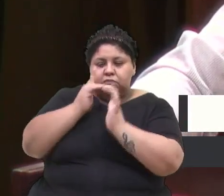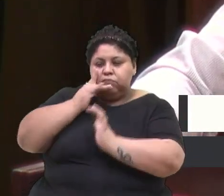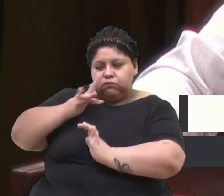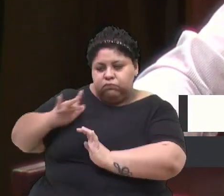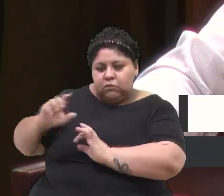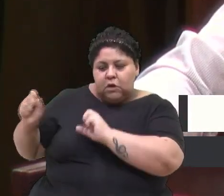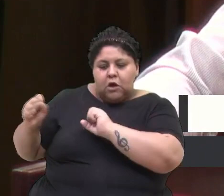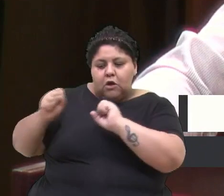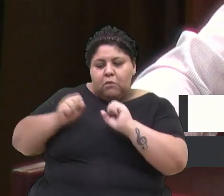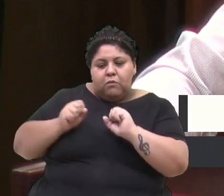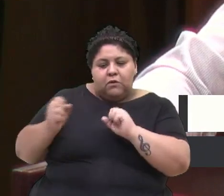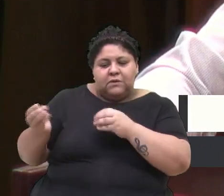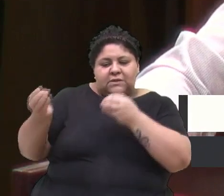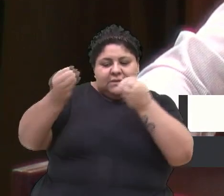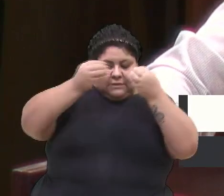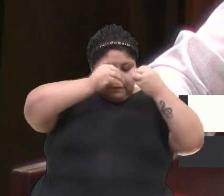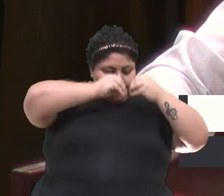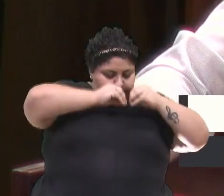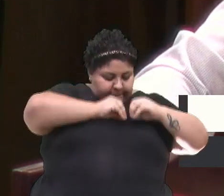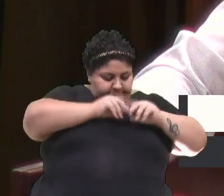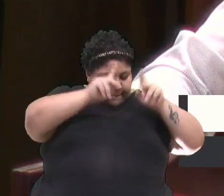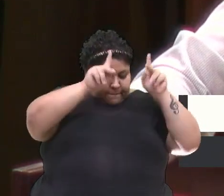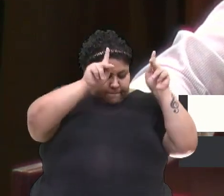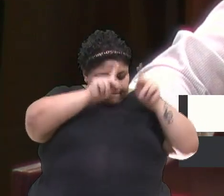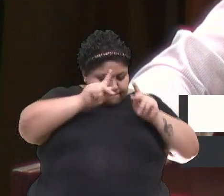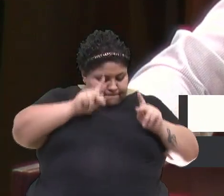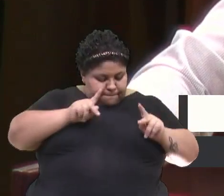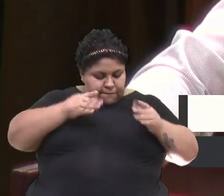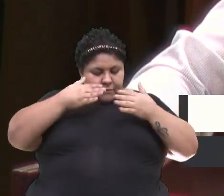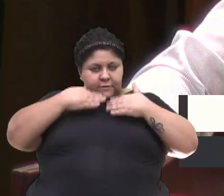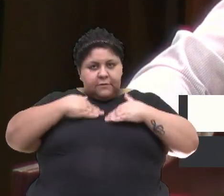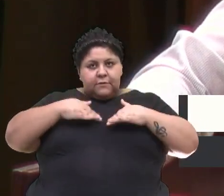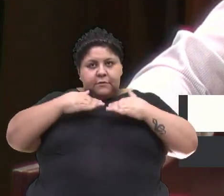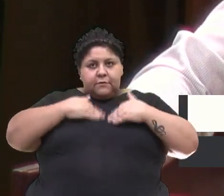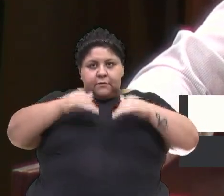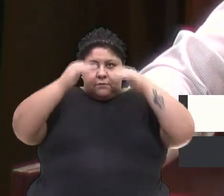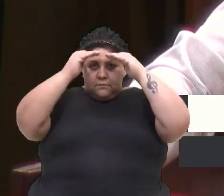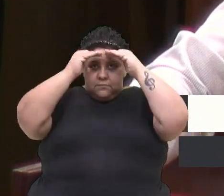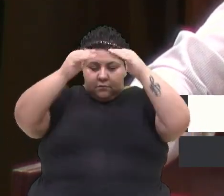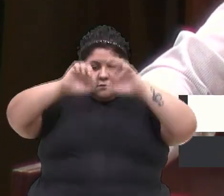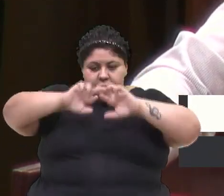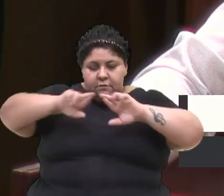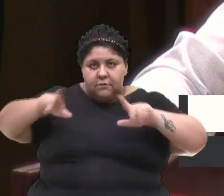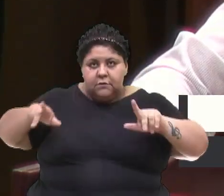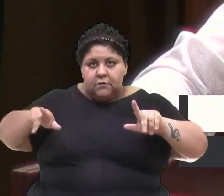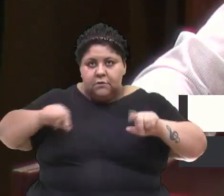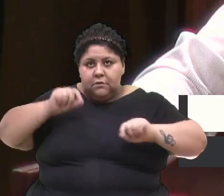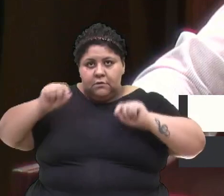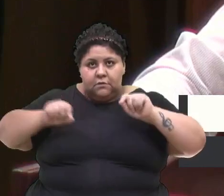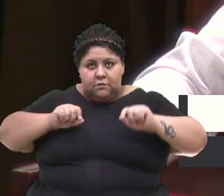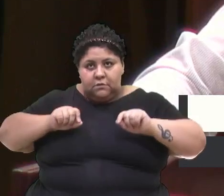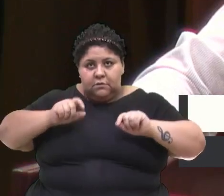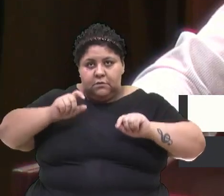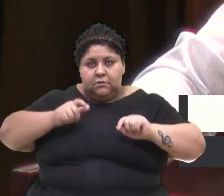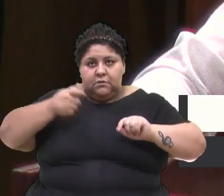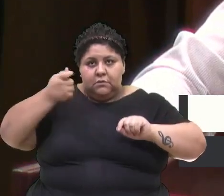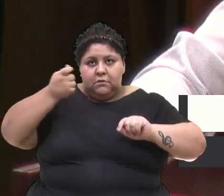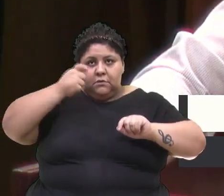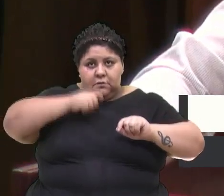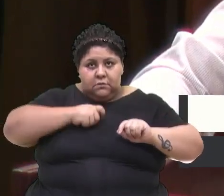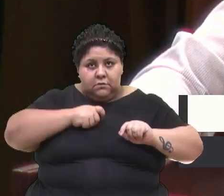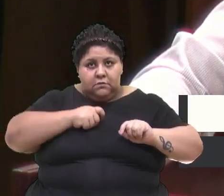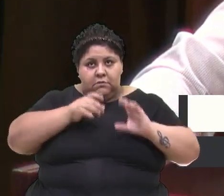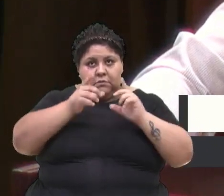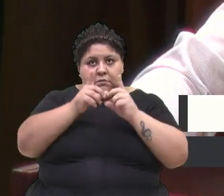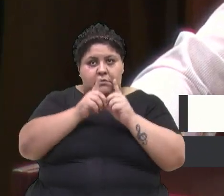trazer paz aos nossos corações, tranquilidade, respeito aos diferentes, que é o que a gente exercita aqui na